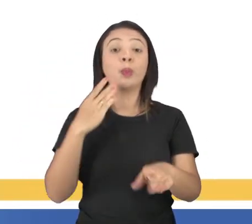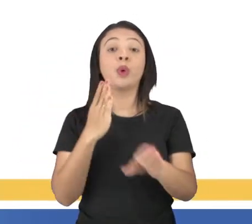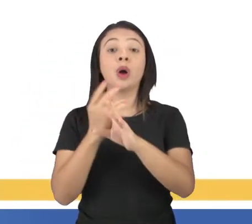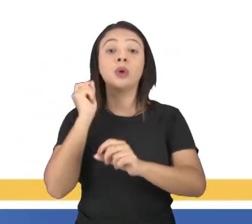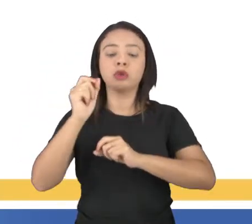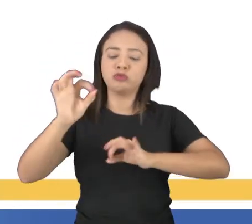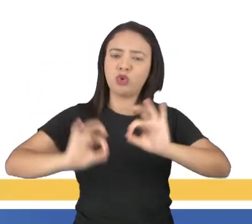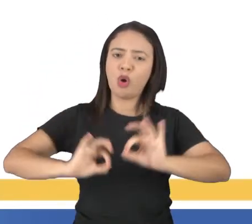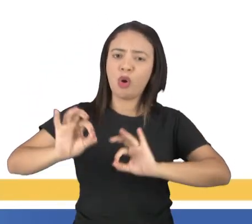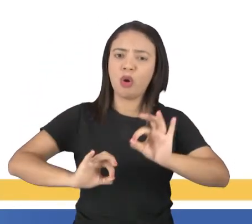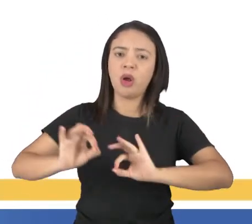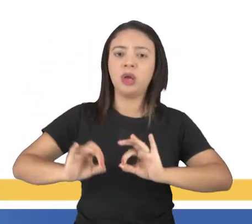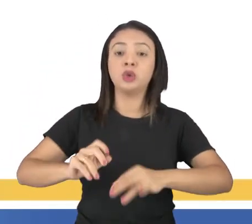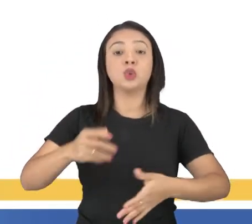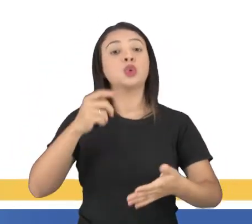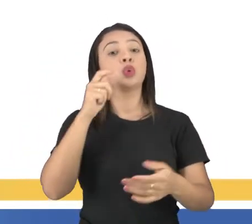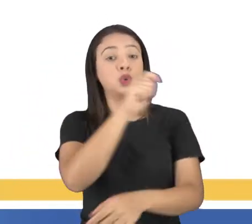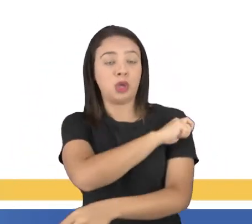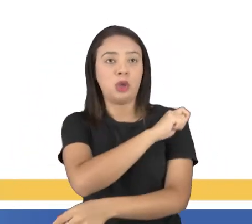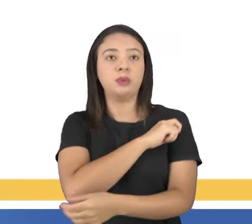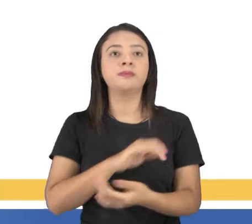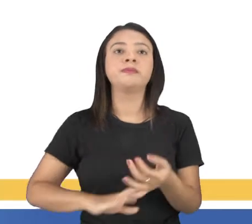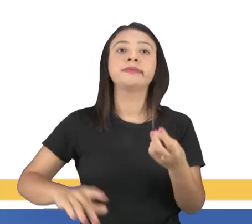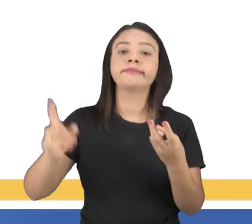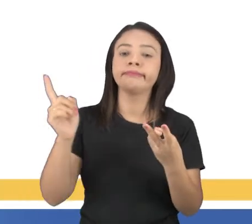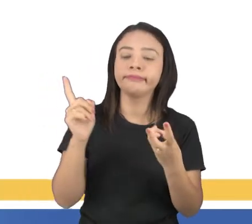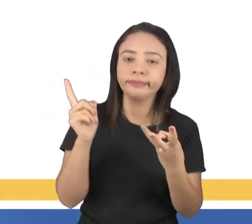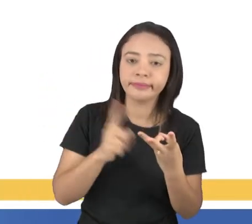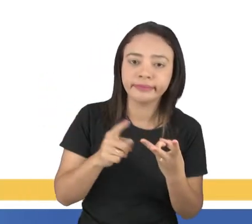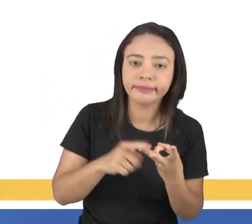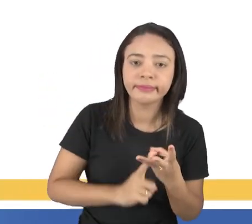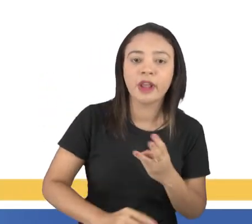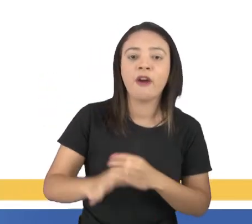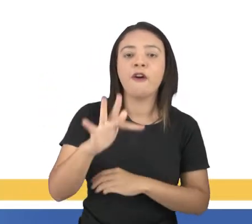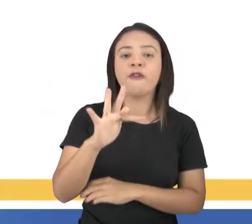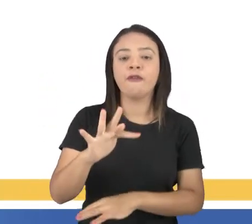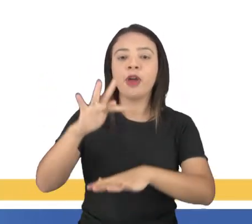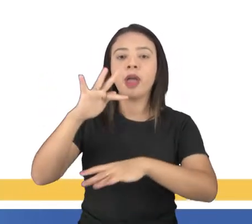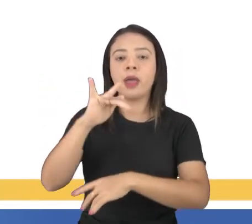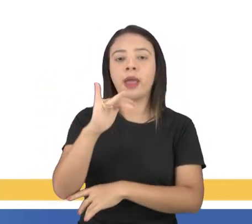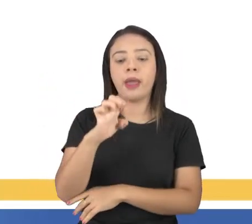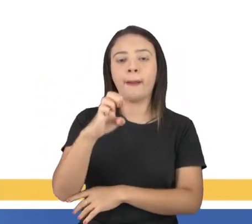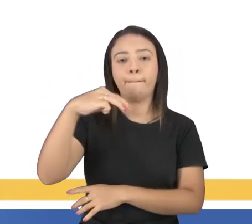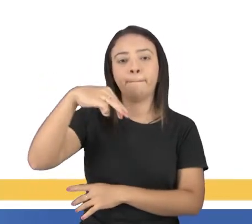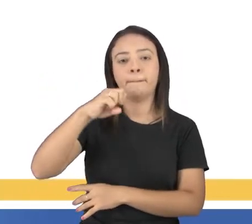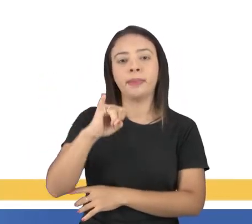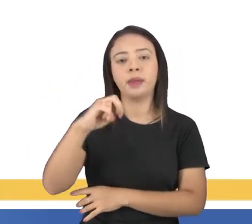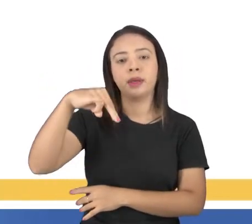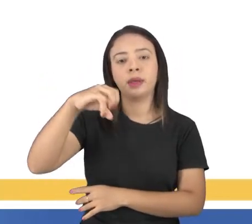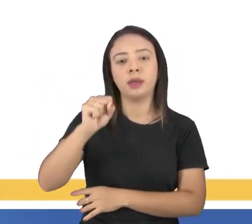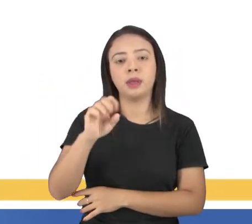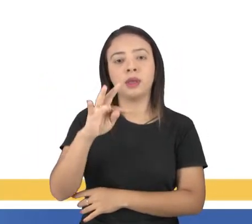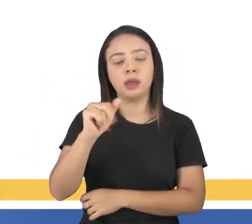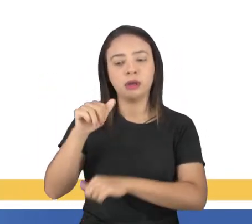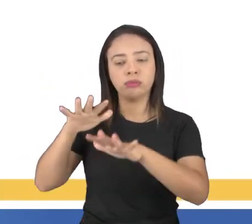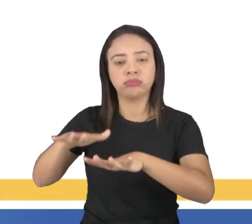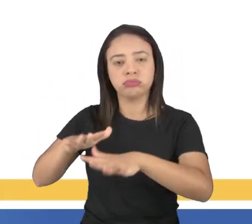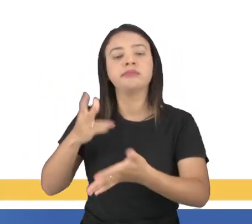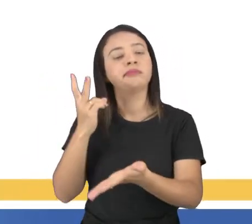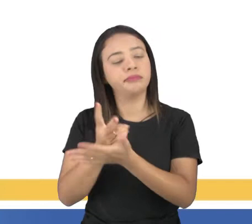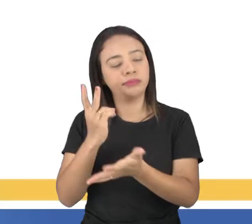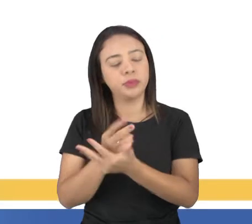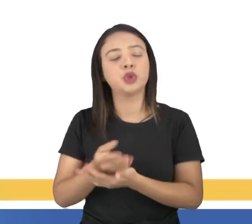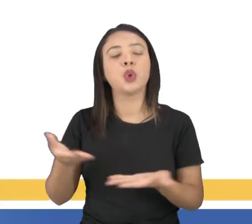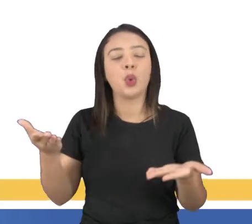estudantil em lutar contra o regime. O movimento feminista, que é um movimento também muito antigo, mas que se perpetua até os dias de hoje,